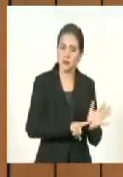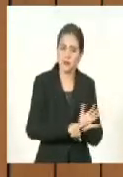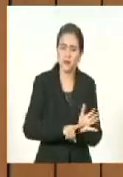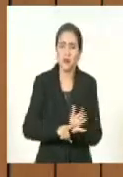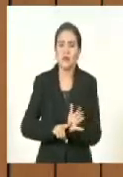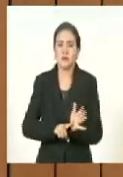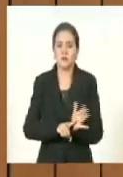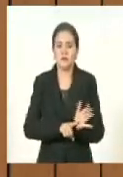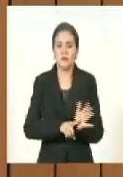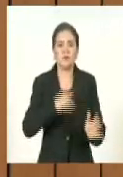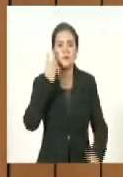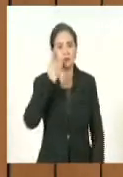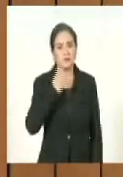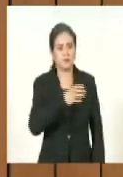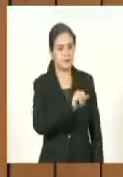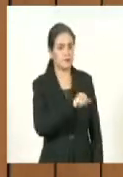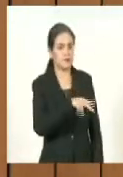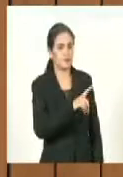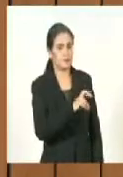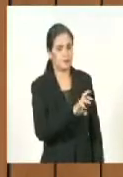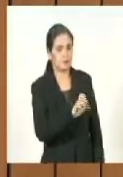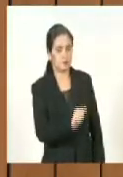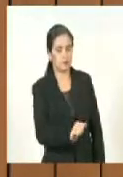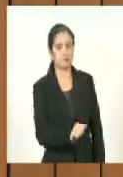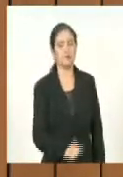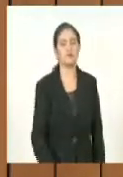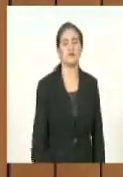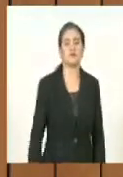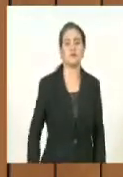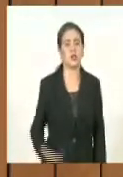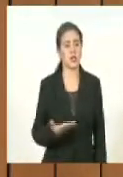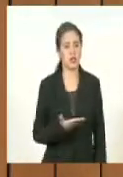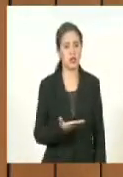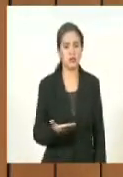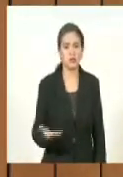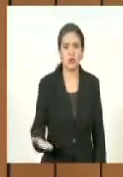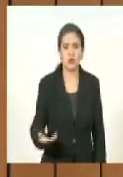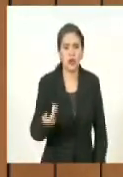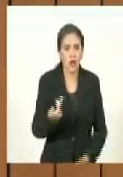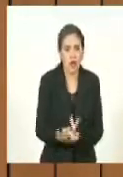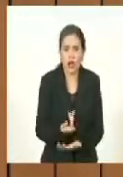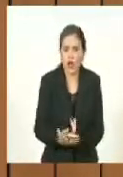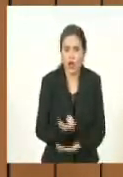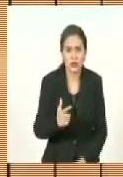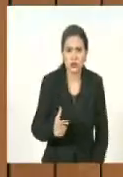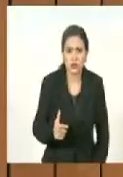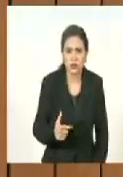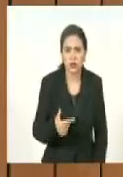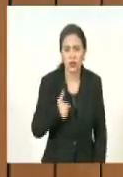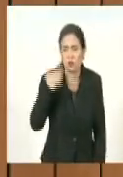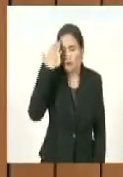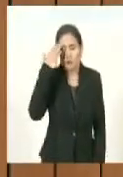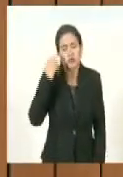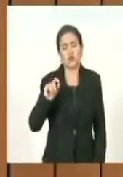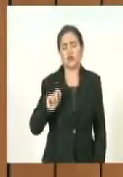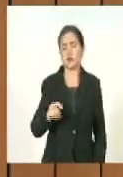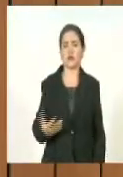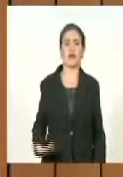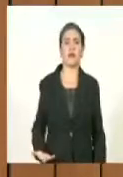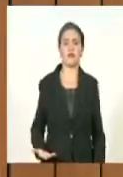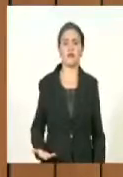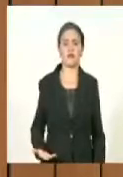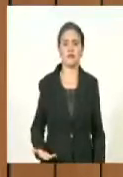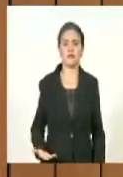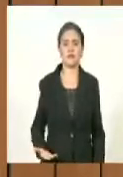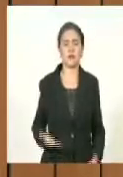deputada Andréa. Se isto não é corrupção, eu não sei o que isto é. Um